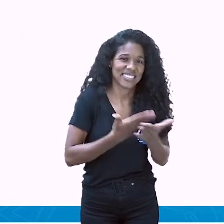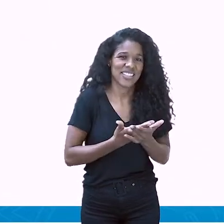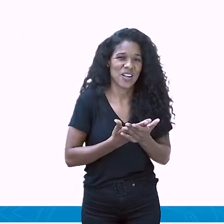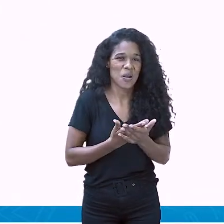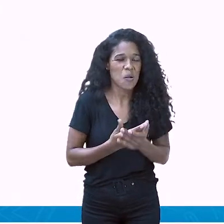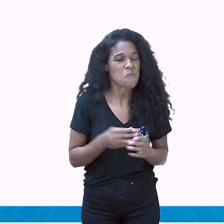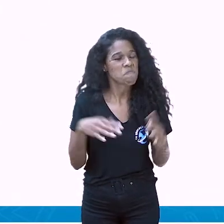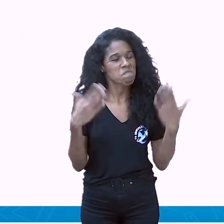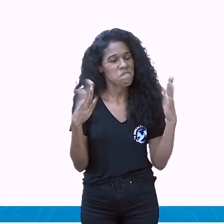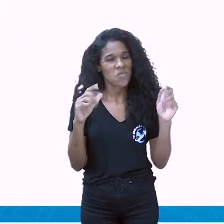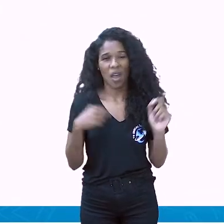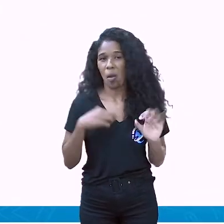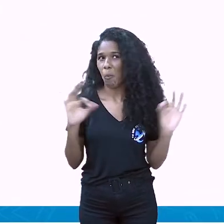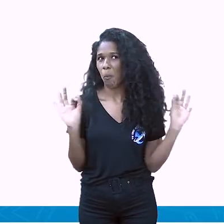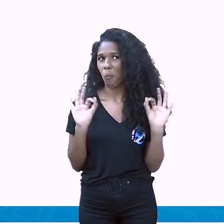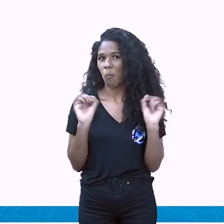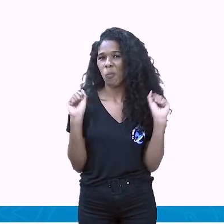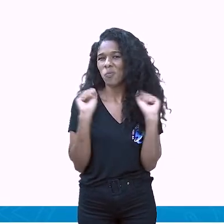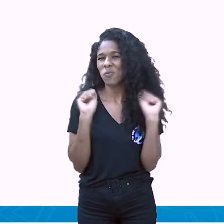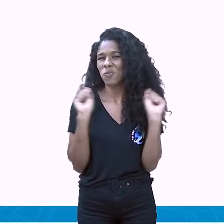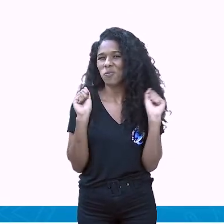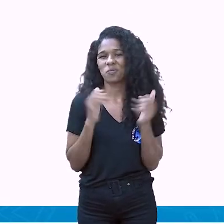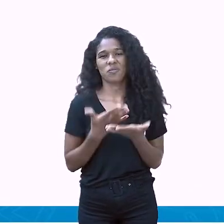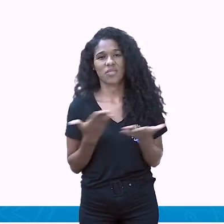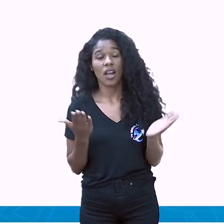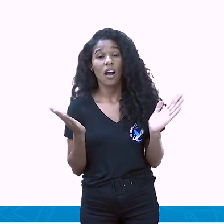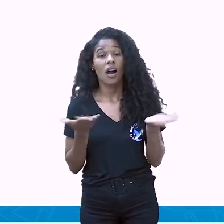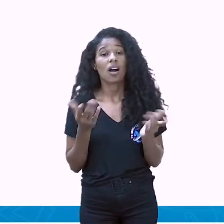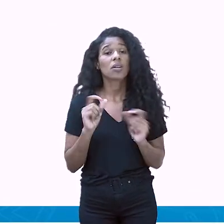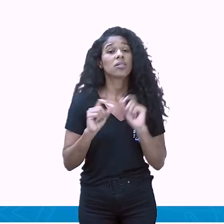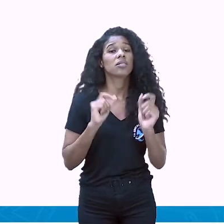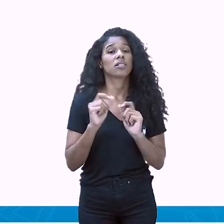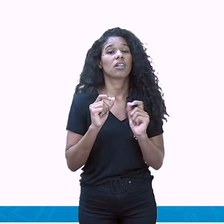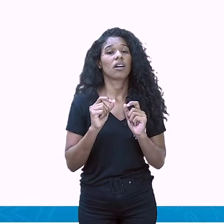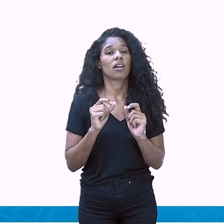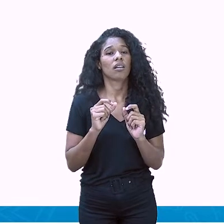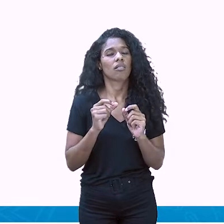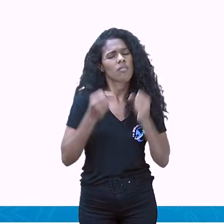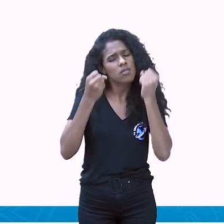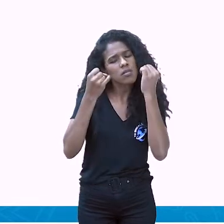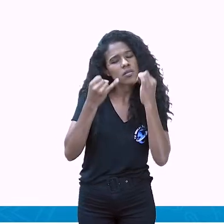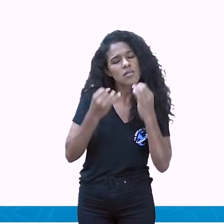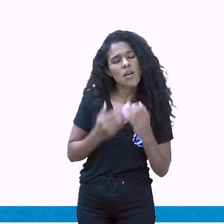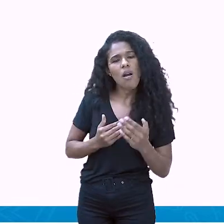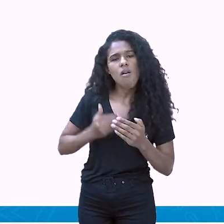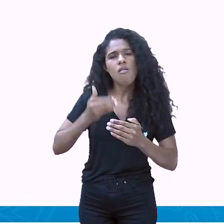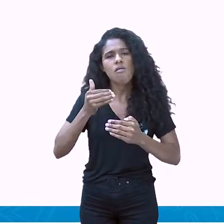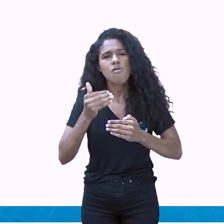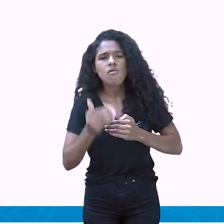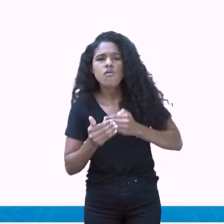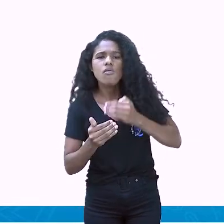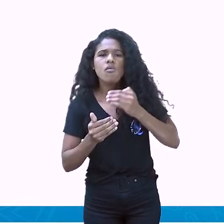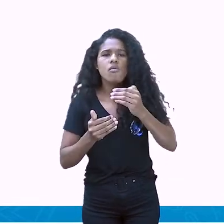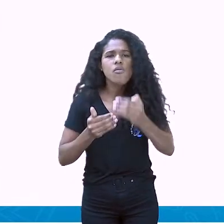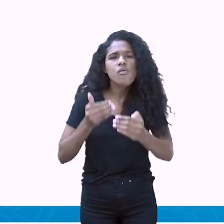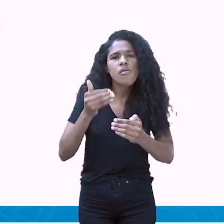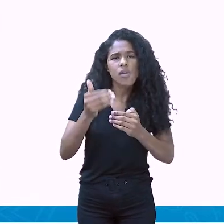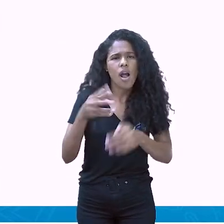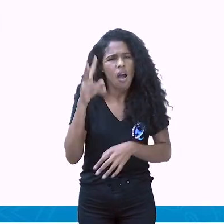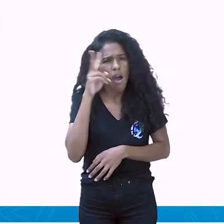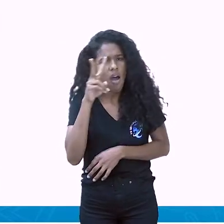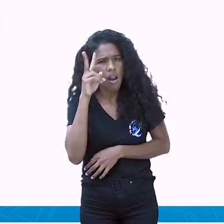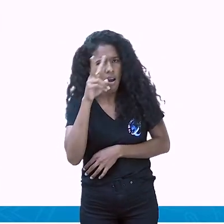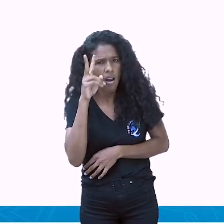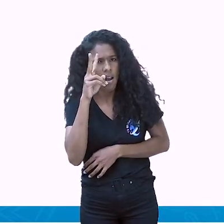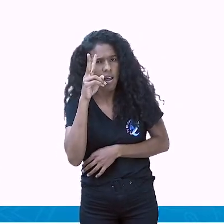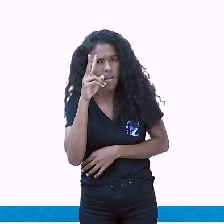vamos conversar sobre o enredo. Lembra que eu falei que o enredo é o início daquela sequência dos fatos que vão acontecer, que vai desenrolar a história? Pois